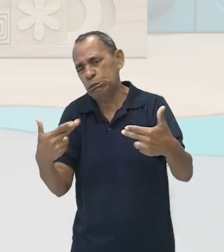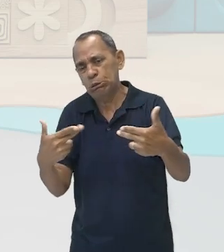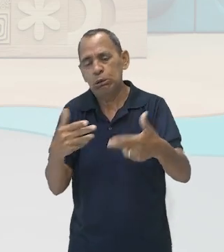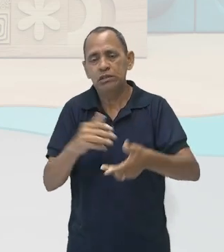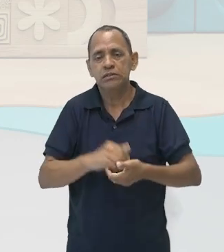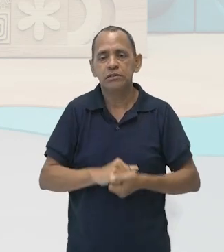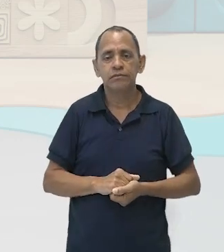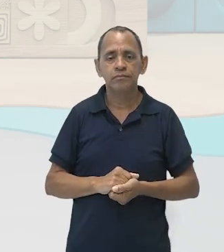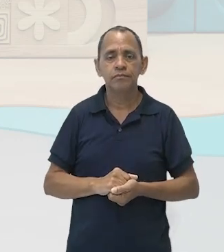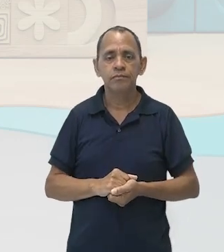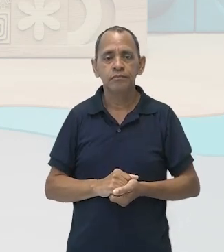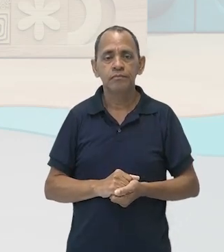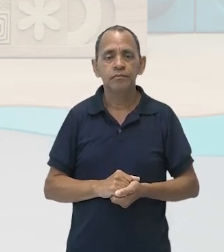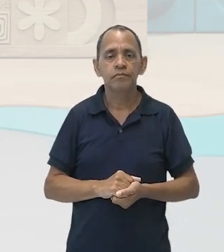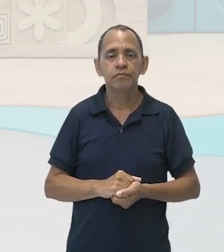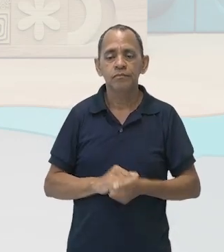amar.